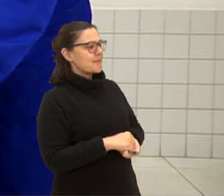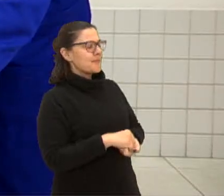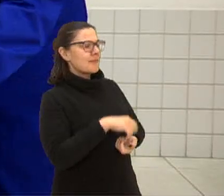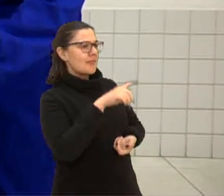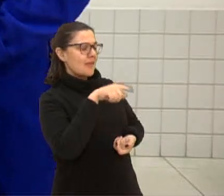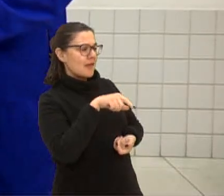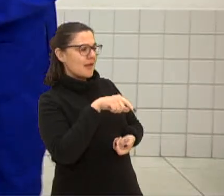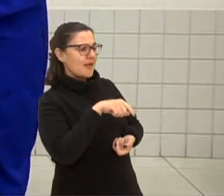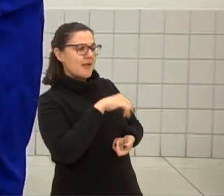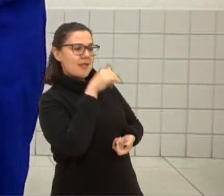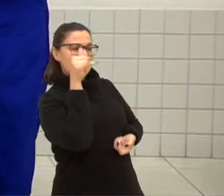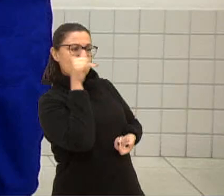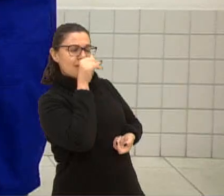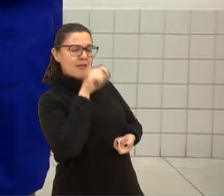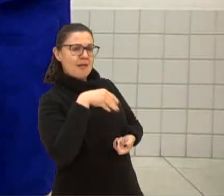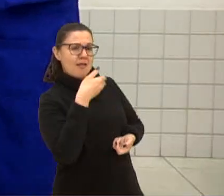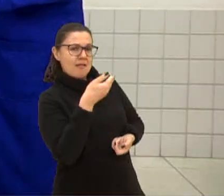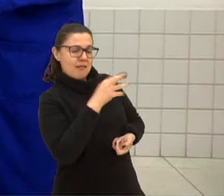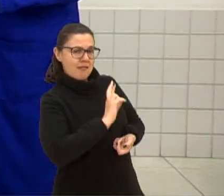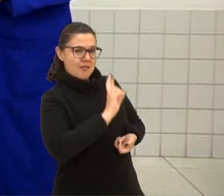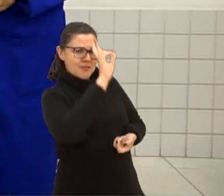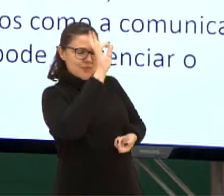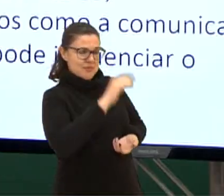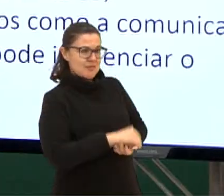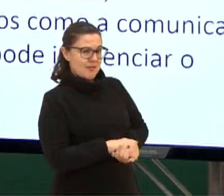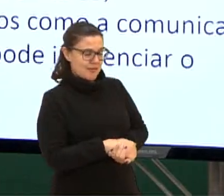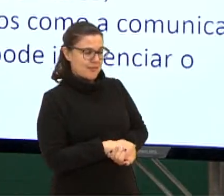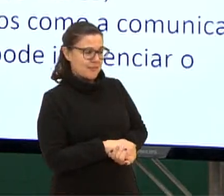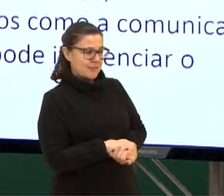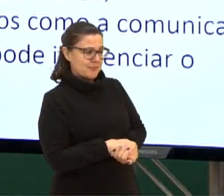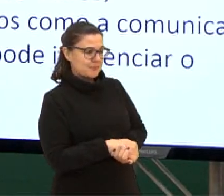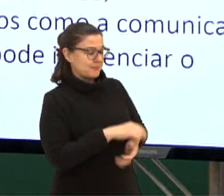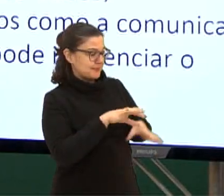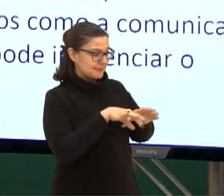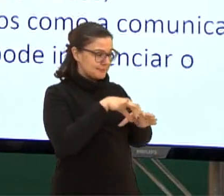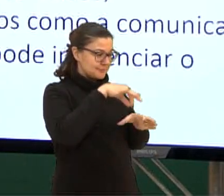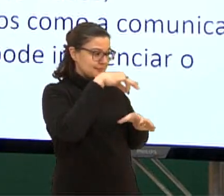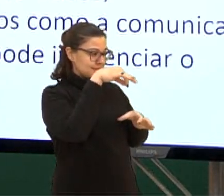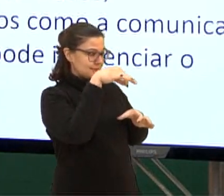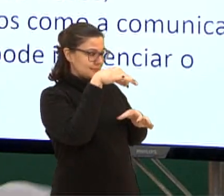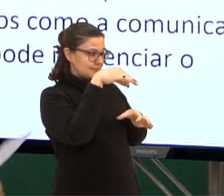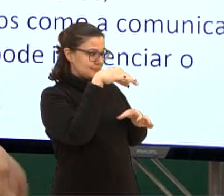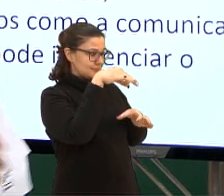será que foi o representante? Vamos lá, na Itália.